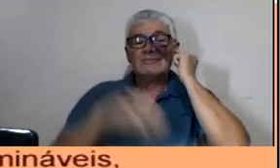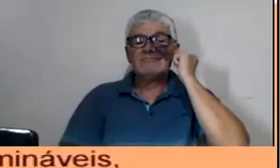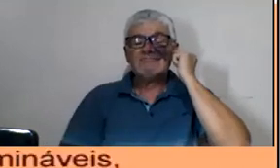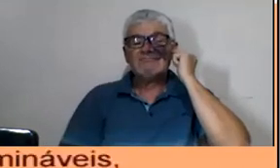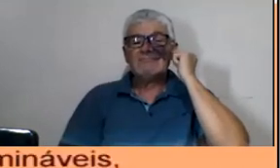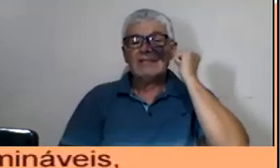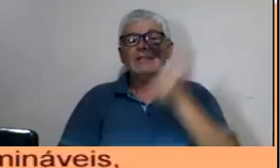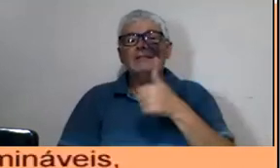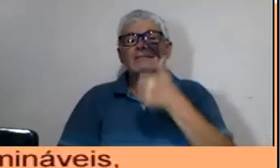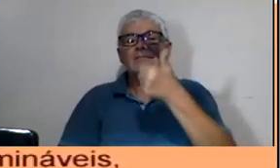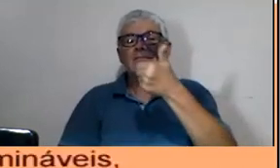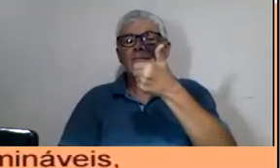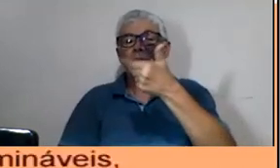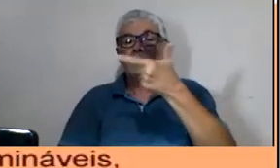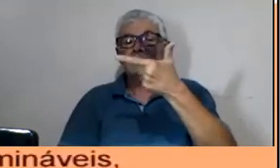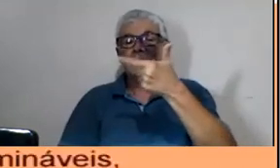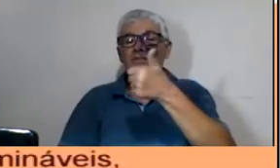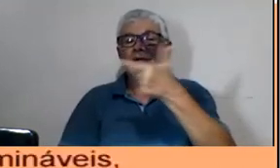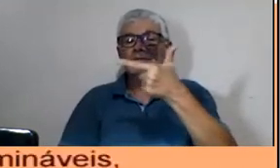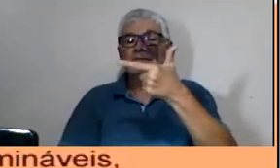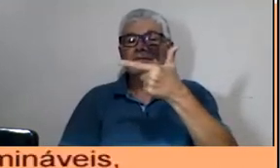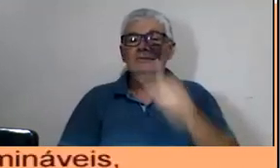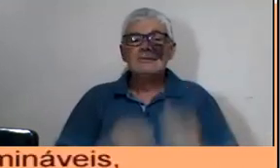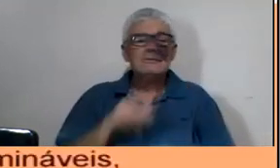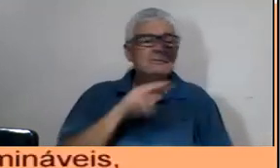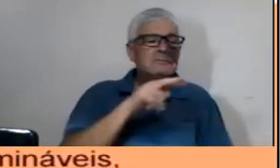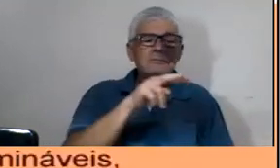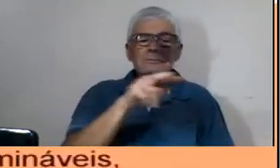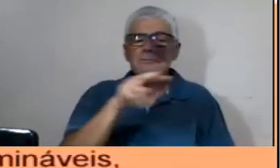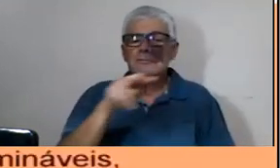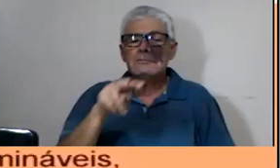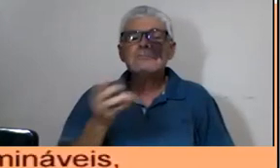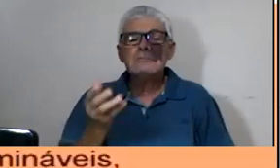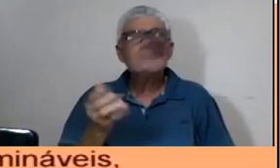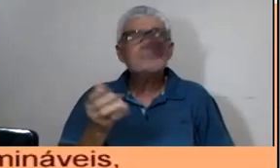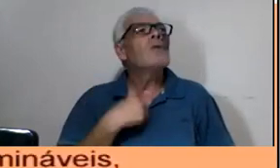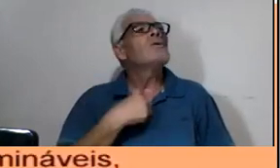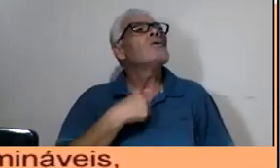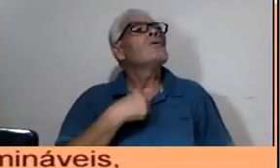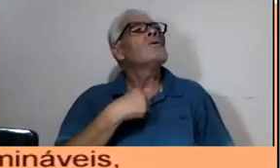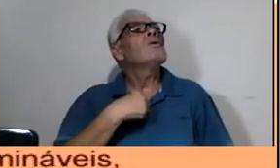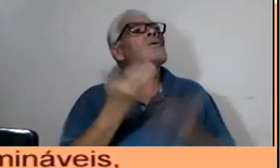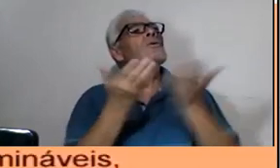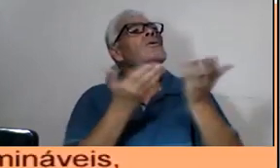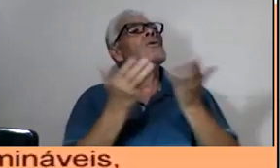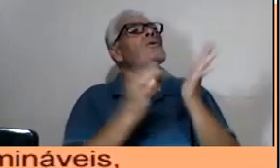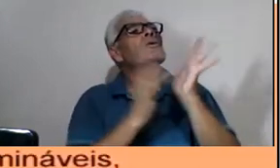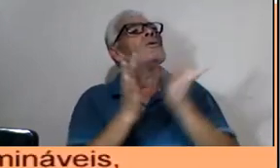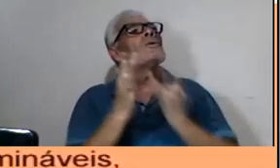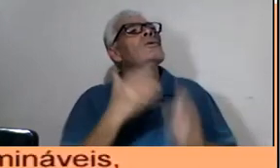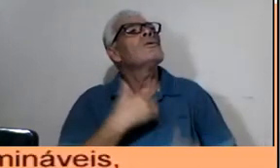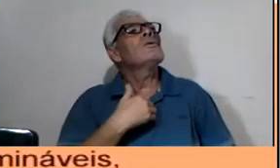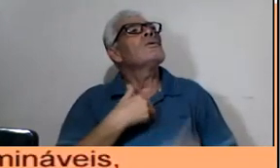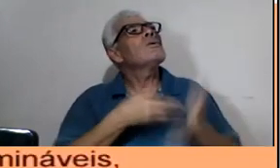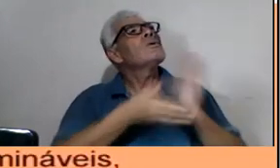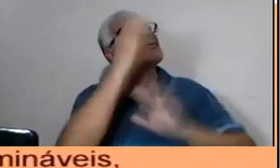E é importante, eu não sei, eu me interesso muito por profecia, acho muito legal. E essa data